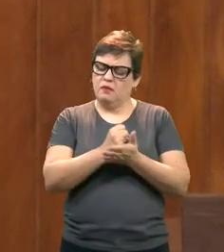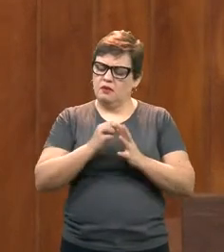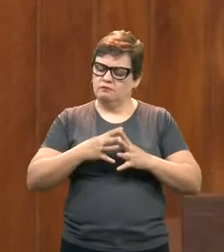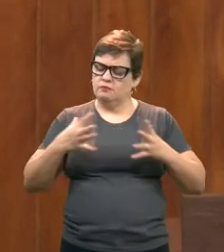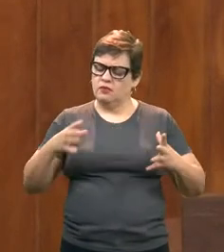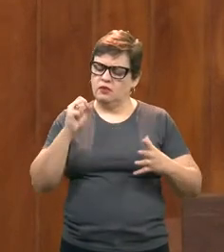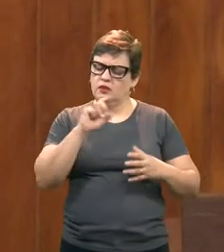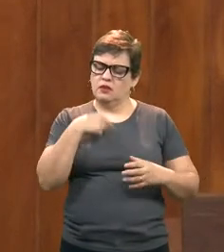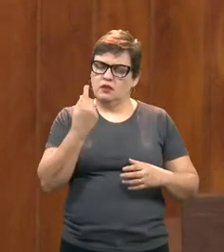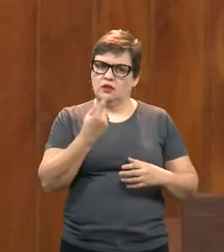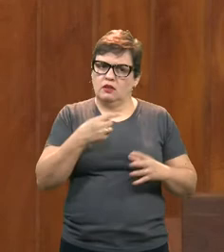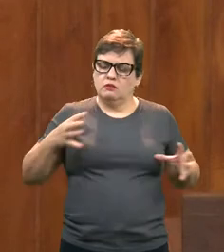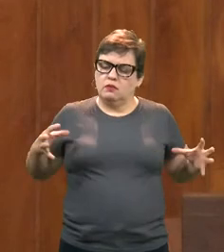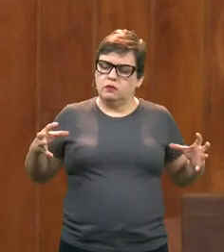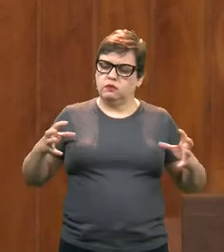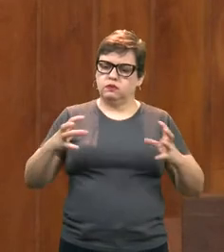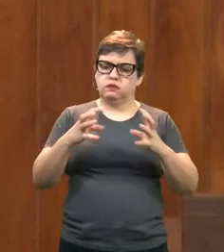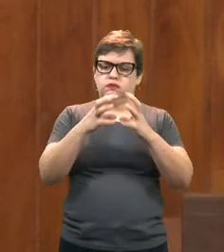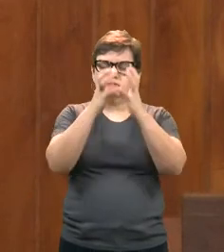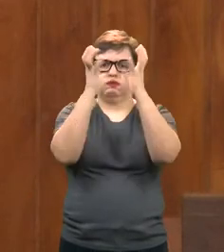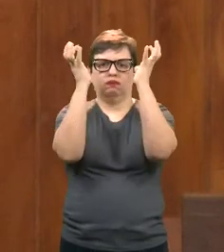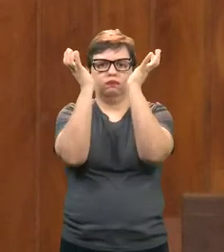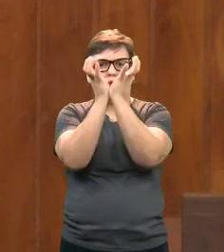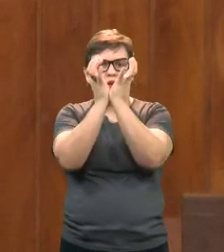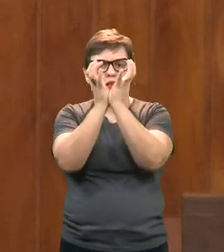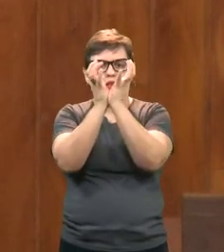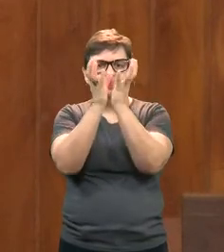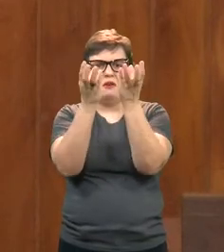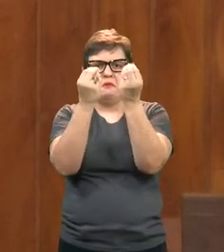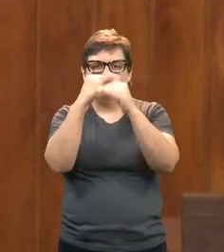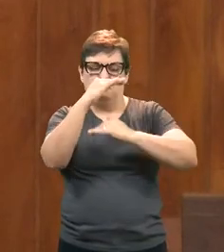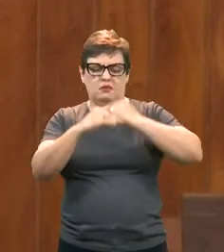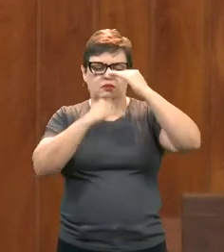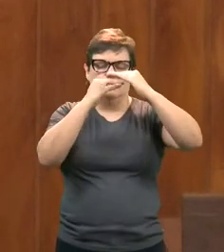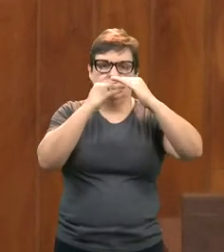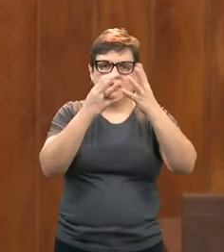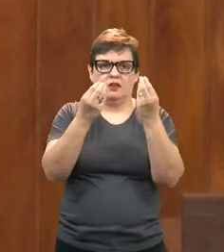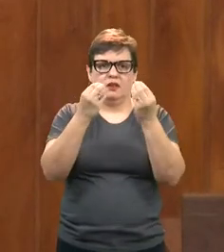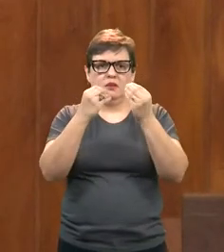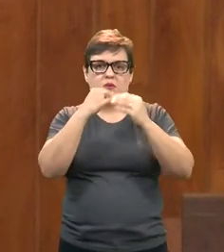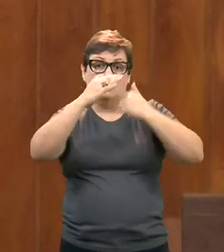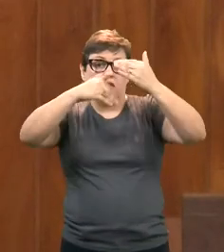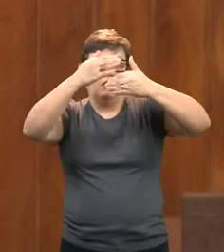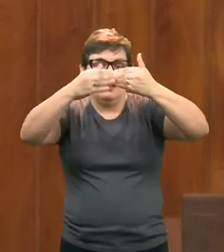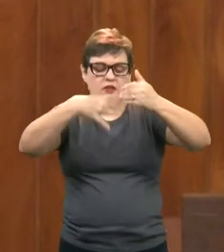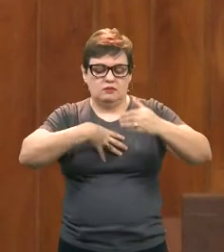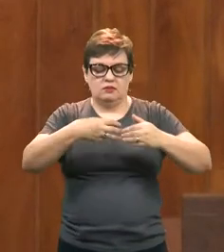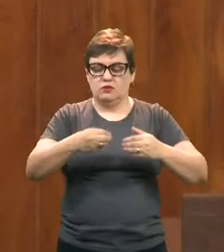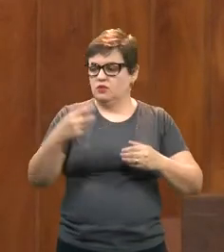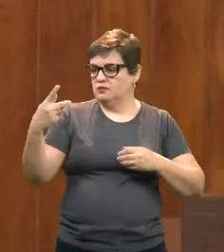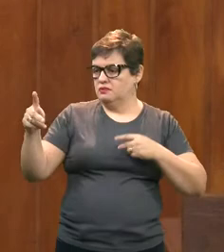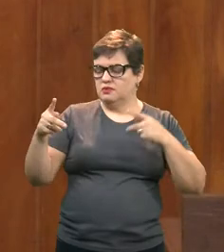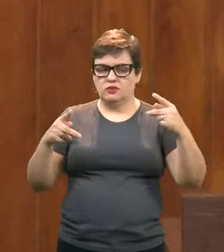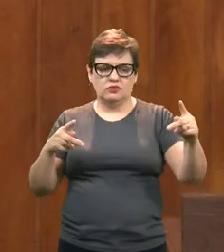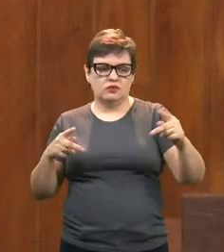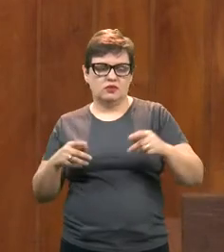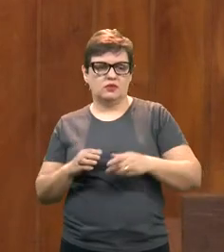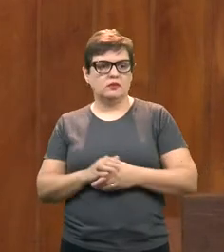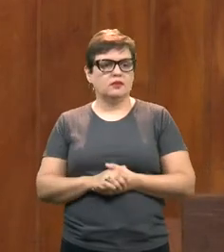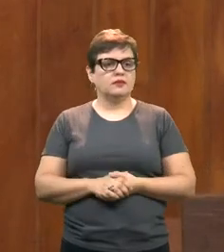falando de um coletivo muito superior, muito além dos filhos de vocês.